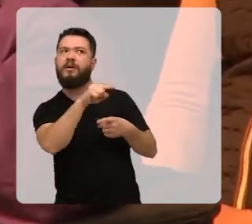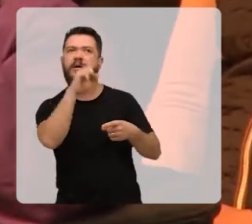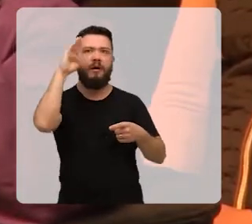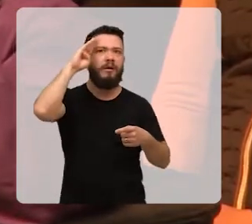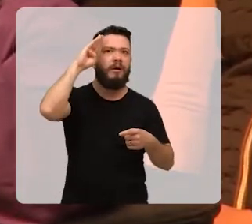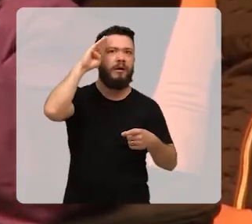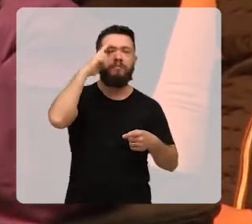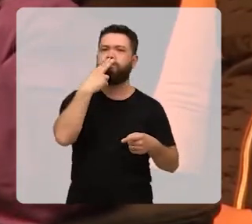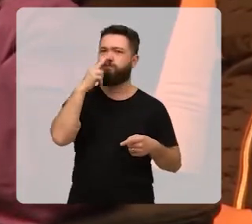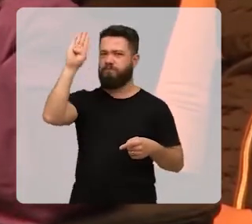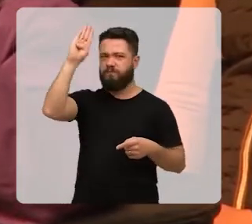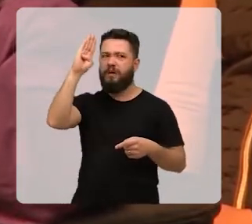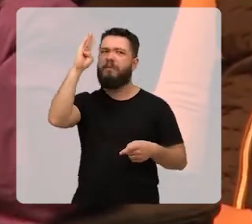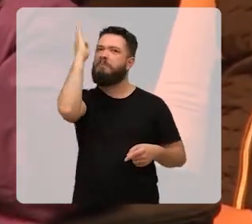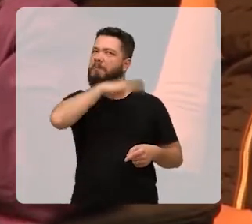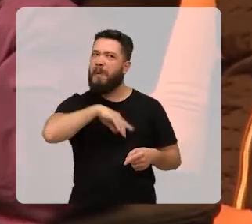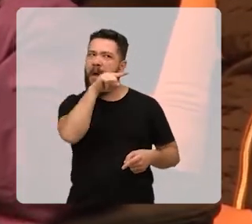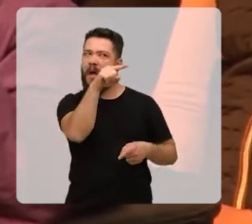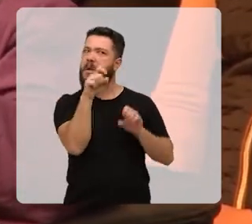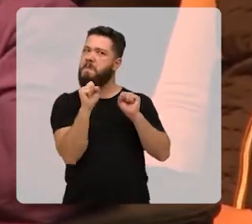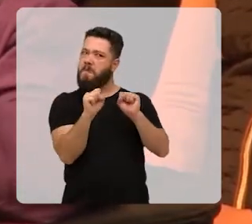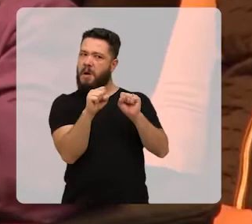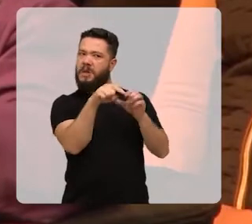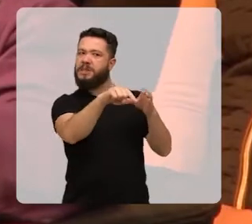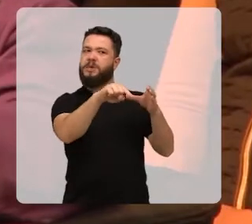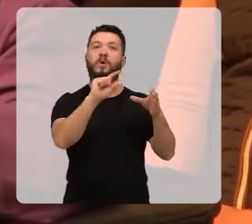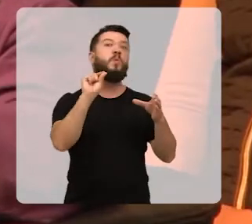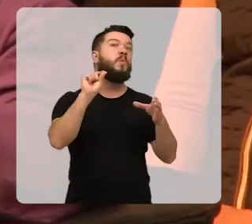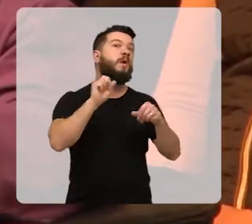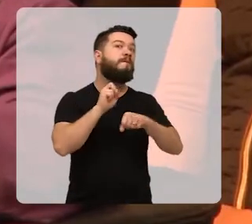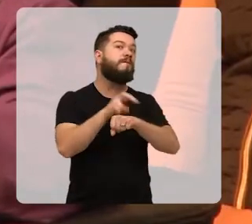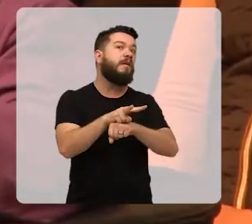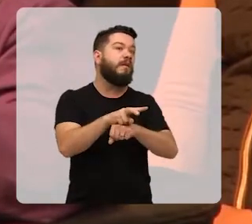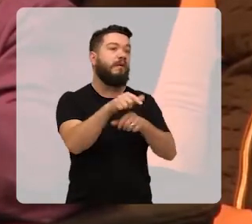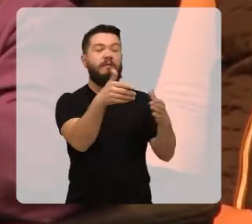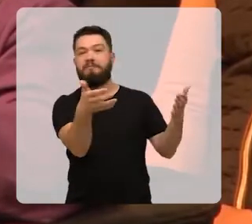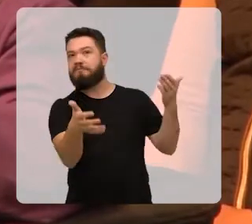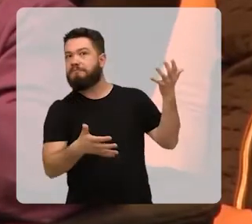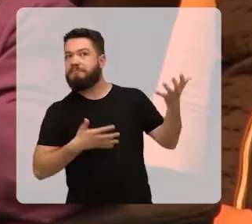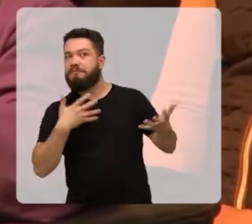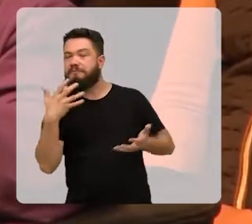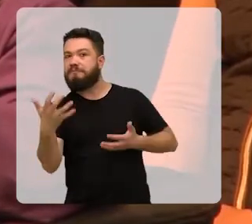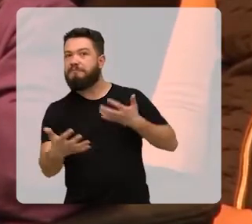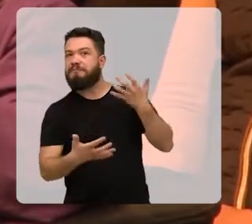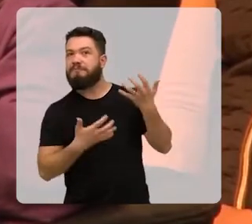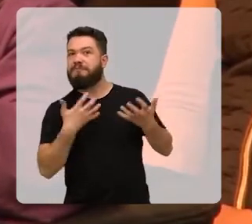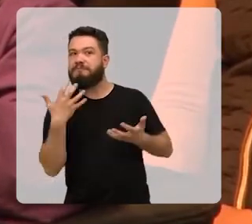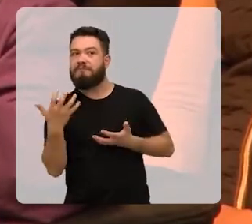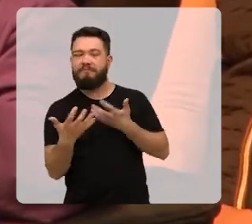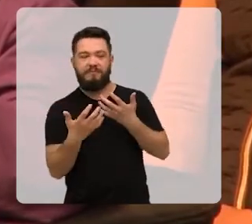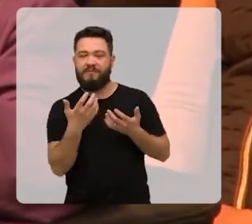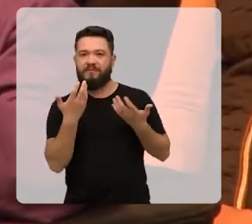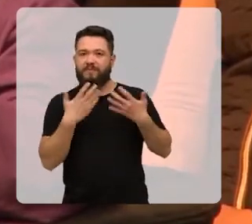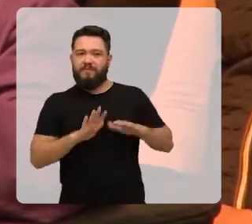comida poderia estar estragada. As sovias de areias faziam parte da vida de campo.